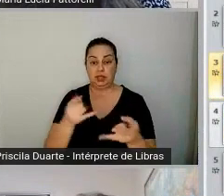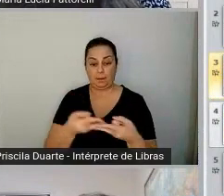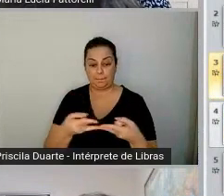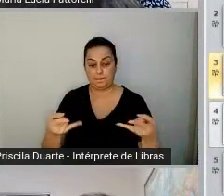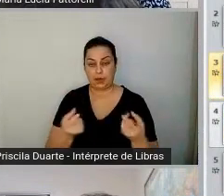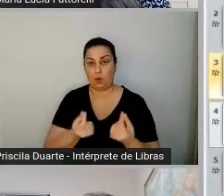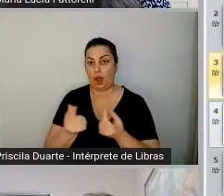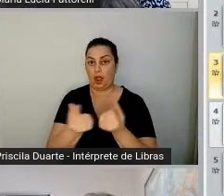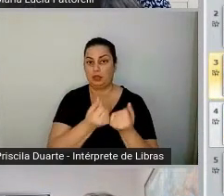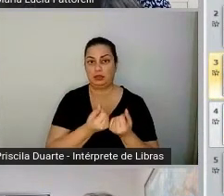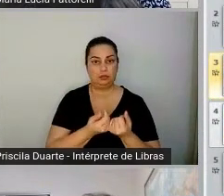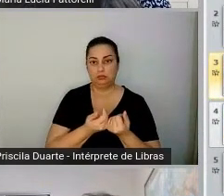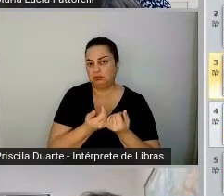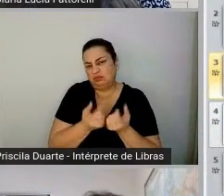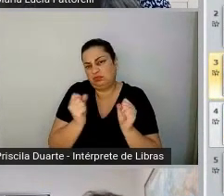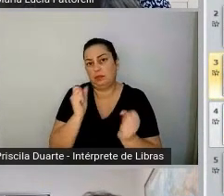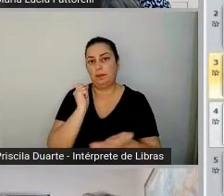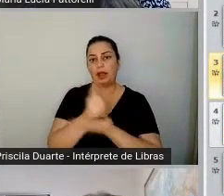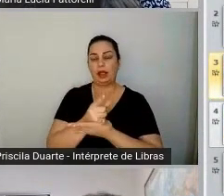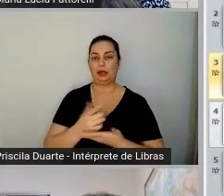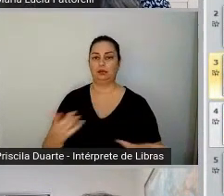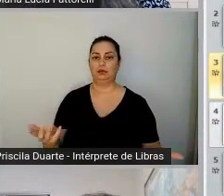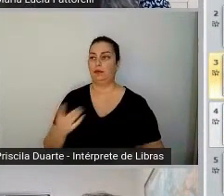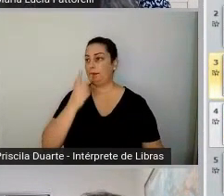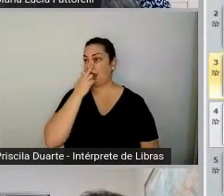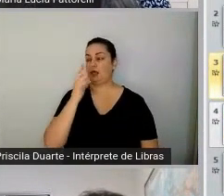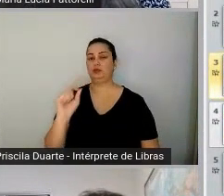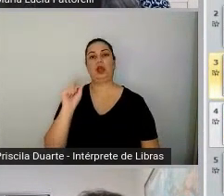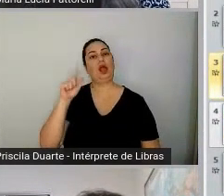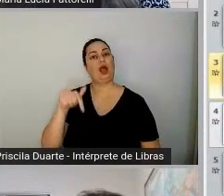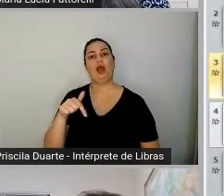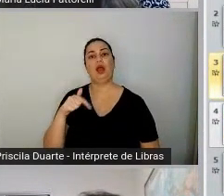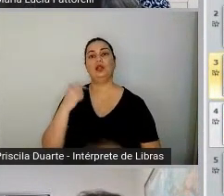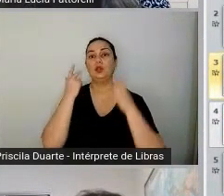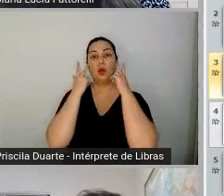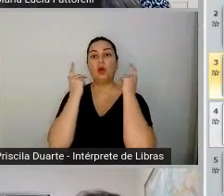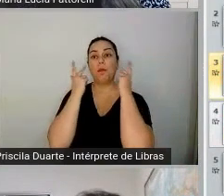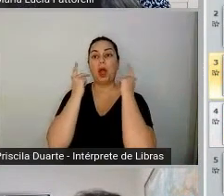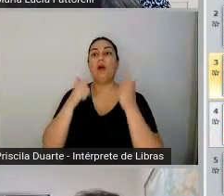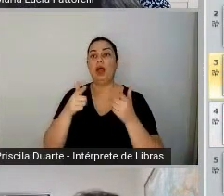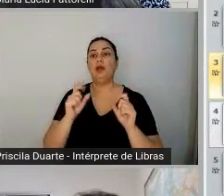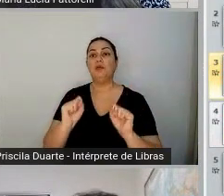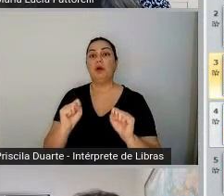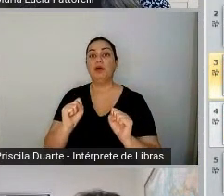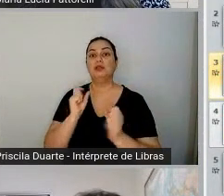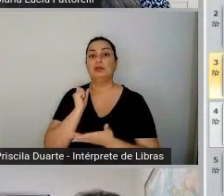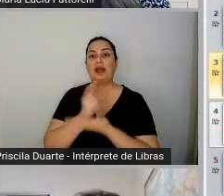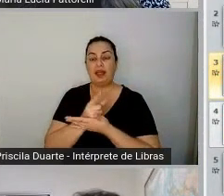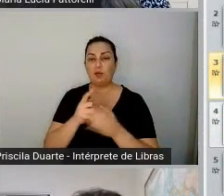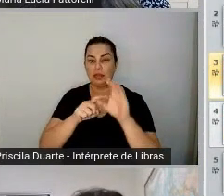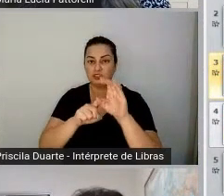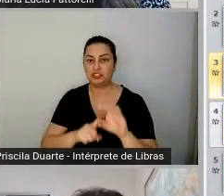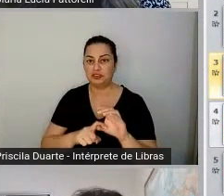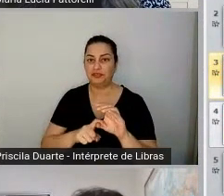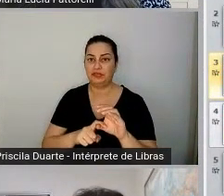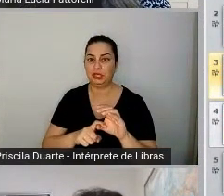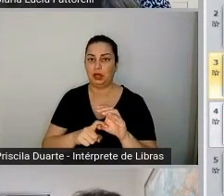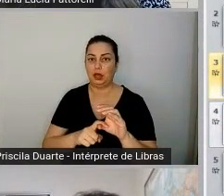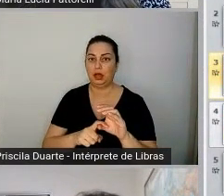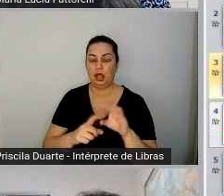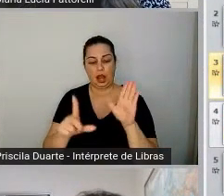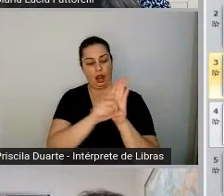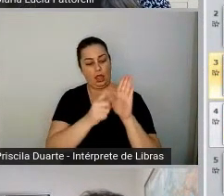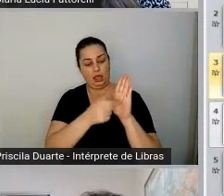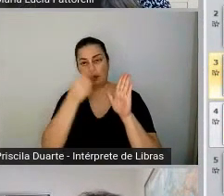assim natural, né? Dizer, não, eu posso pagar uma dívida ilegal e ilegítima, como se estivesse